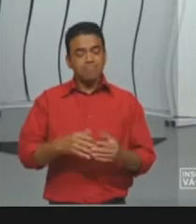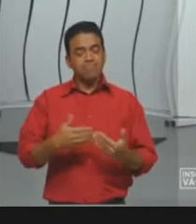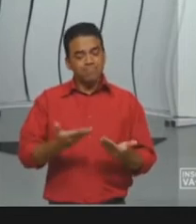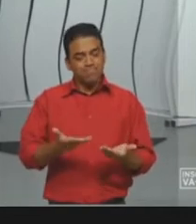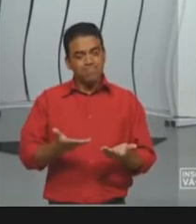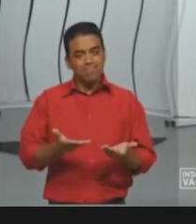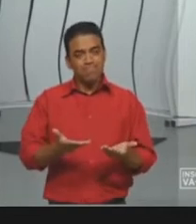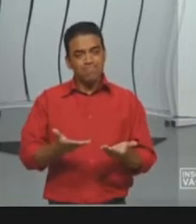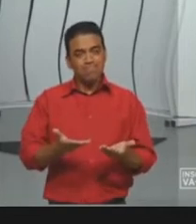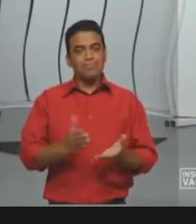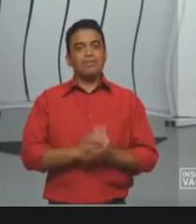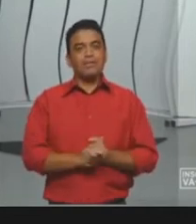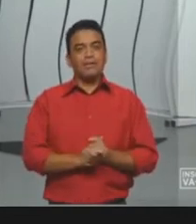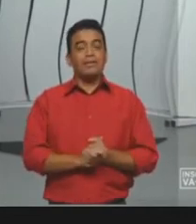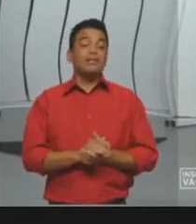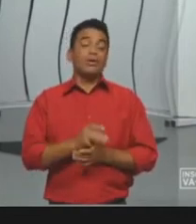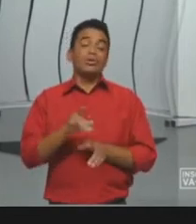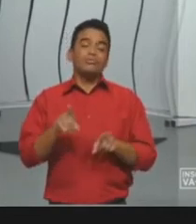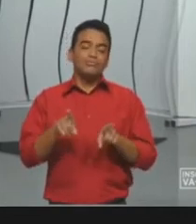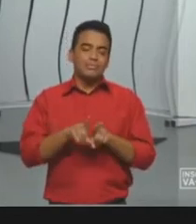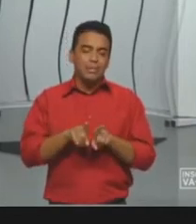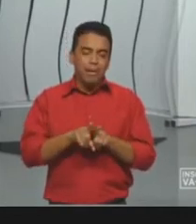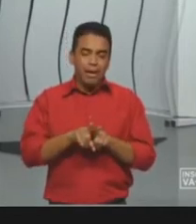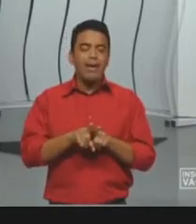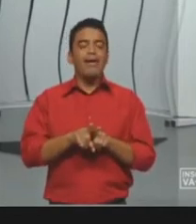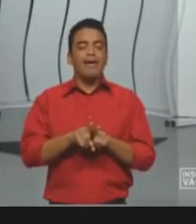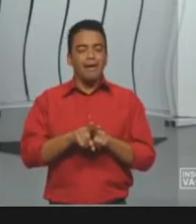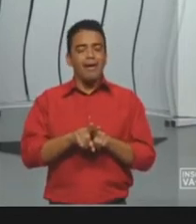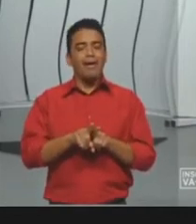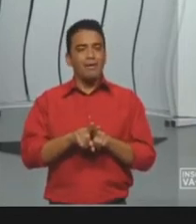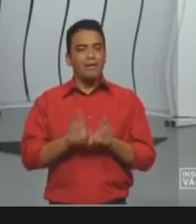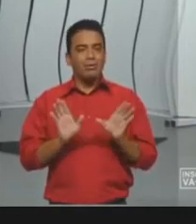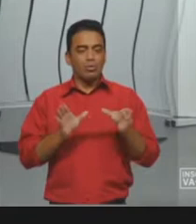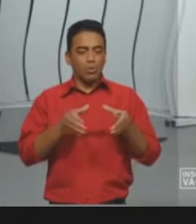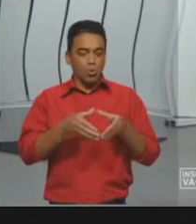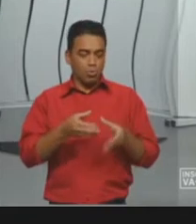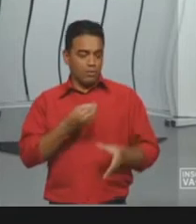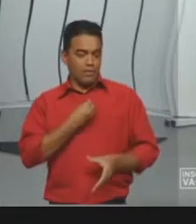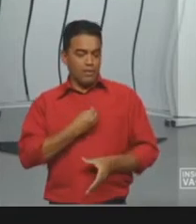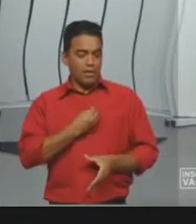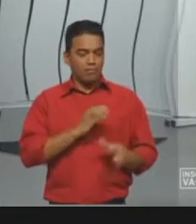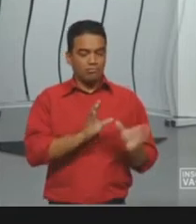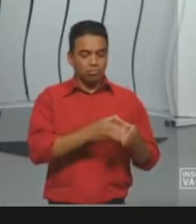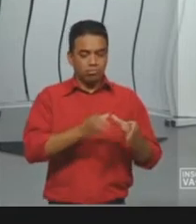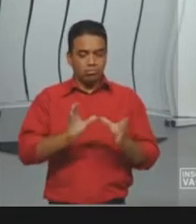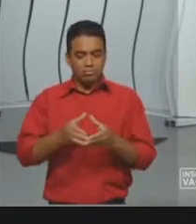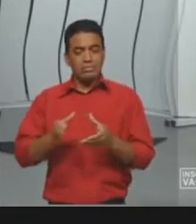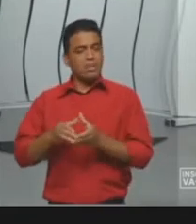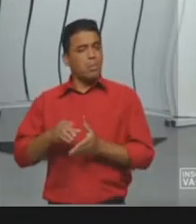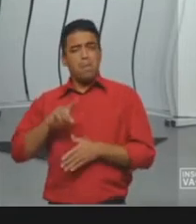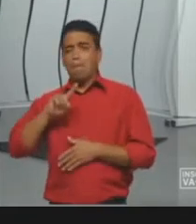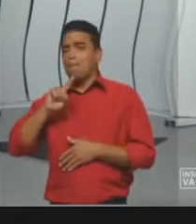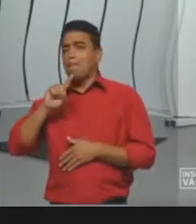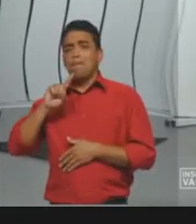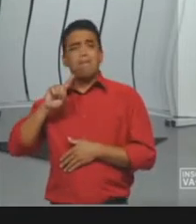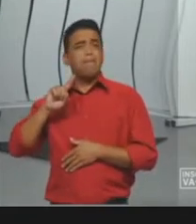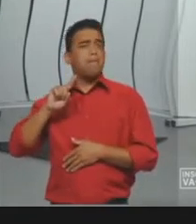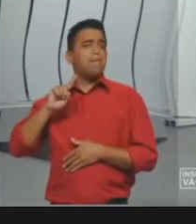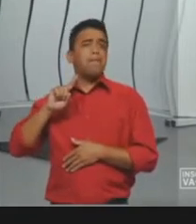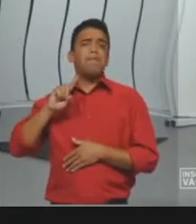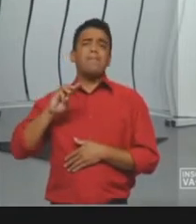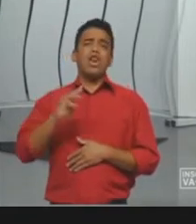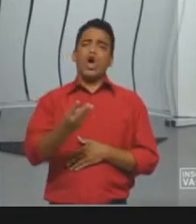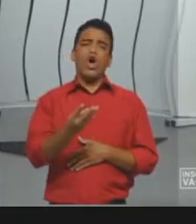organizá-los. E da mesma forma acontece com os seres vivos. Nós temos milhares, na verdade milhões de espécies de